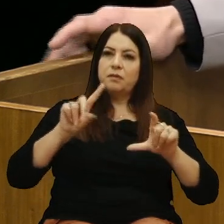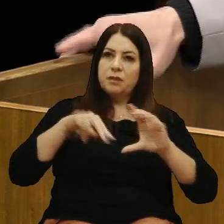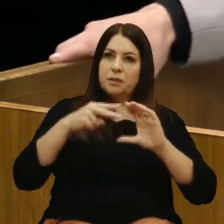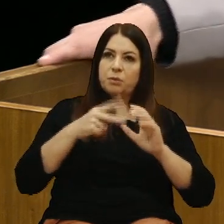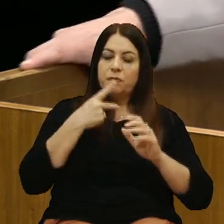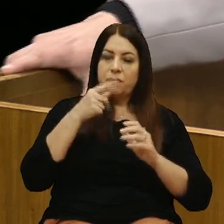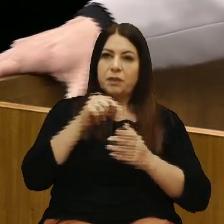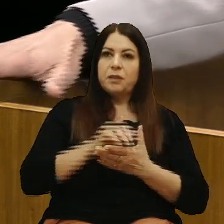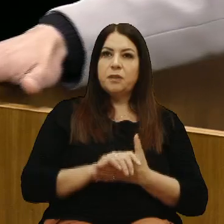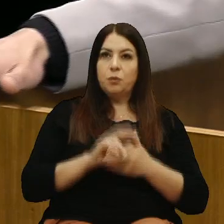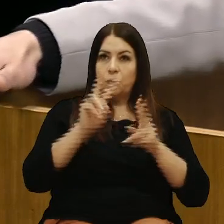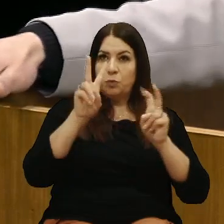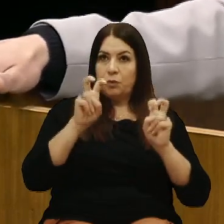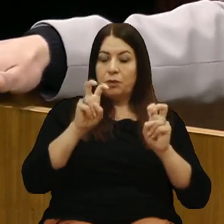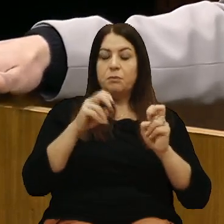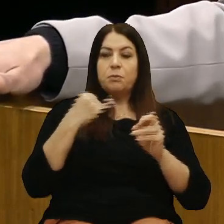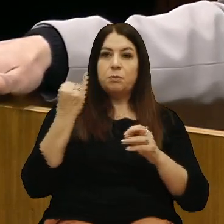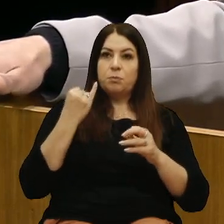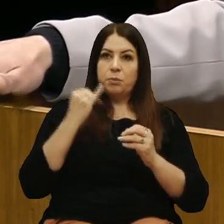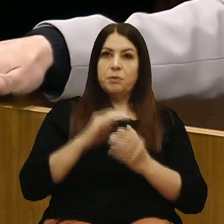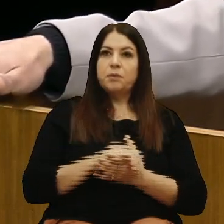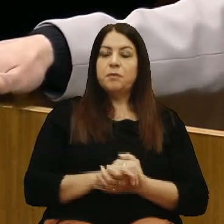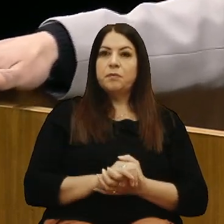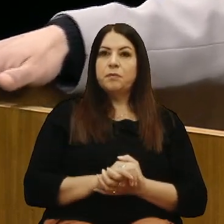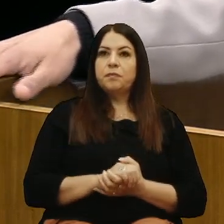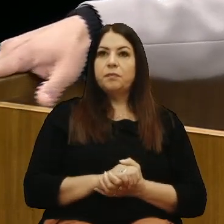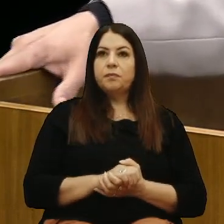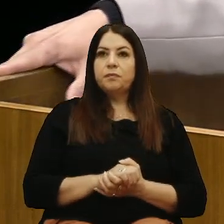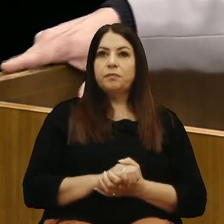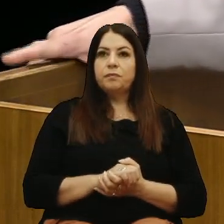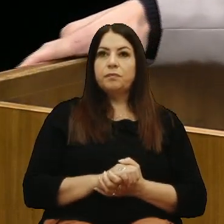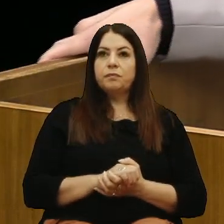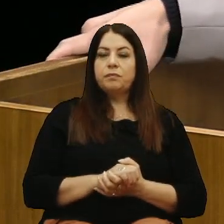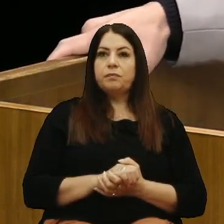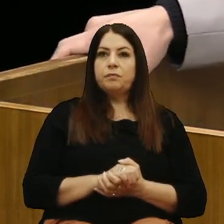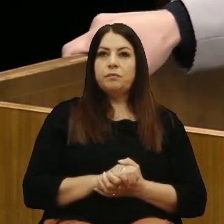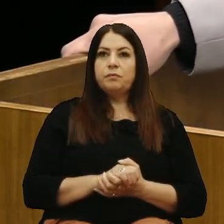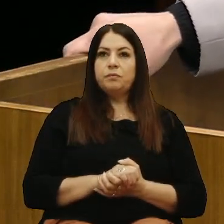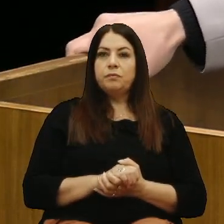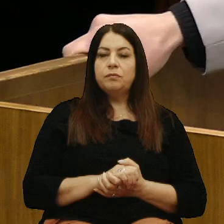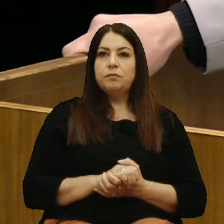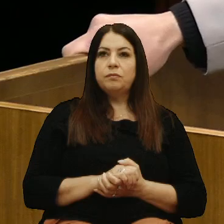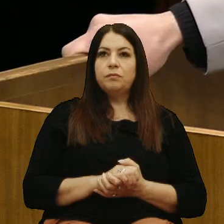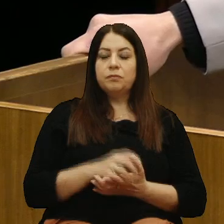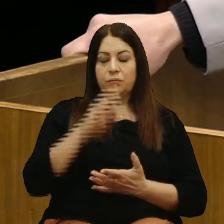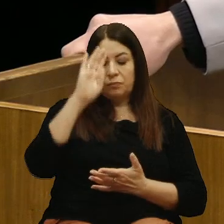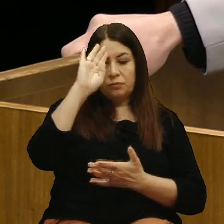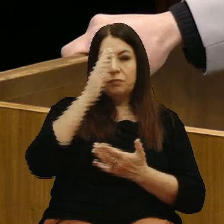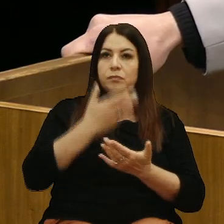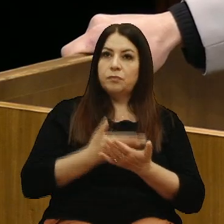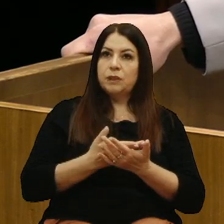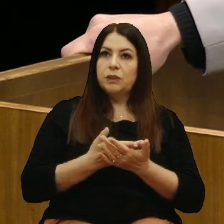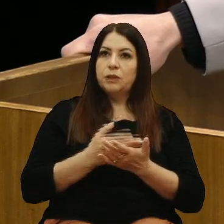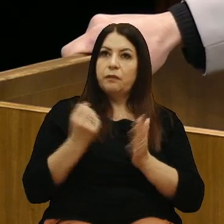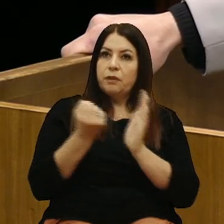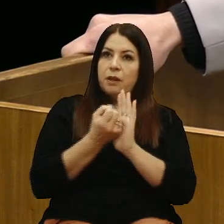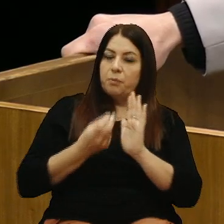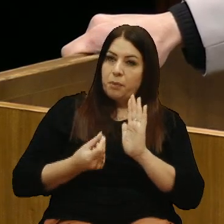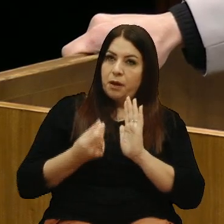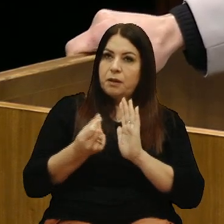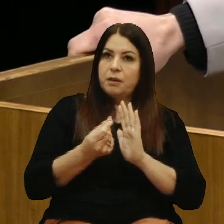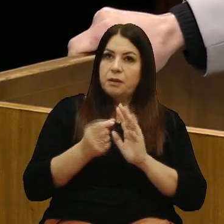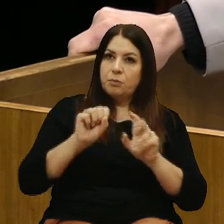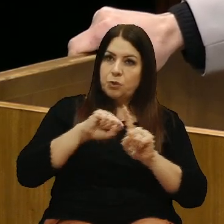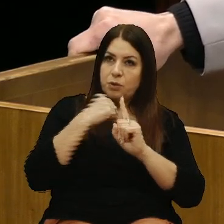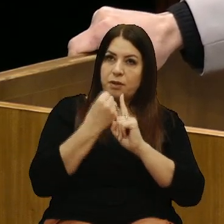venho falar aqui de um tema de tamanha importância, do qual acredito que ficará um legado aí para a nossa